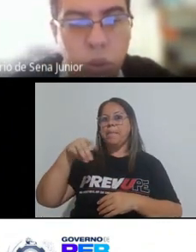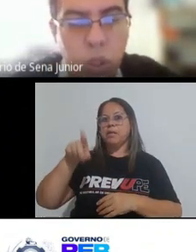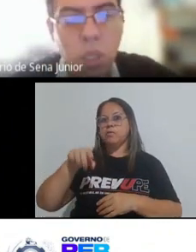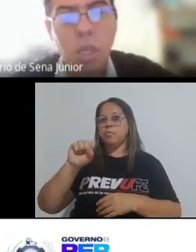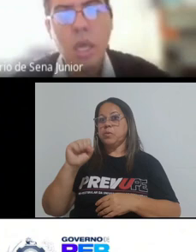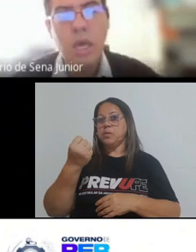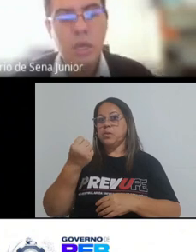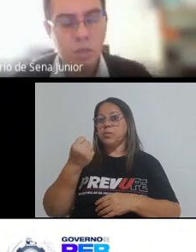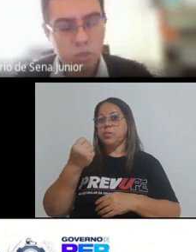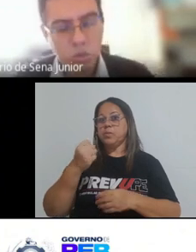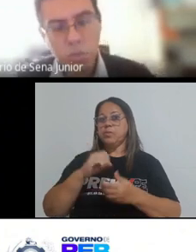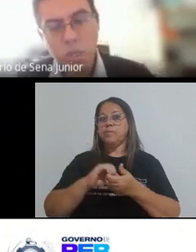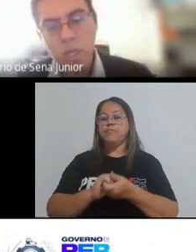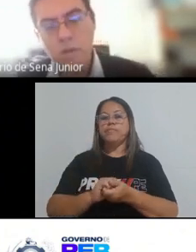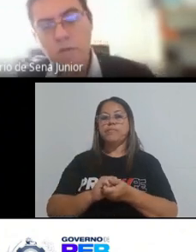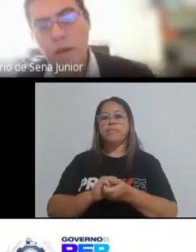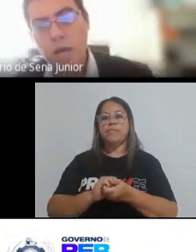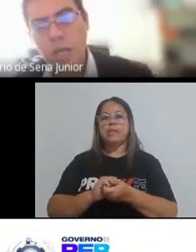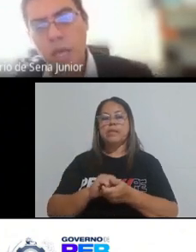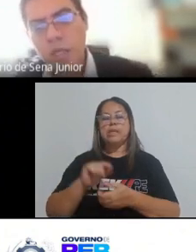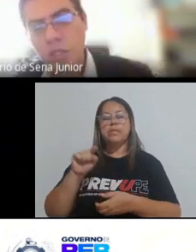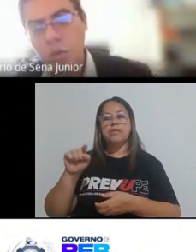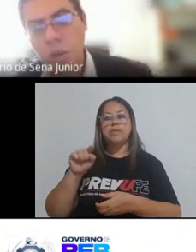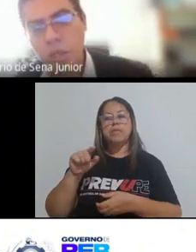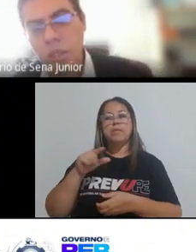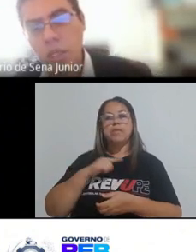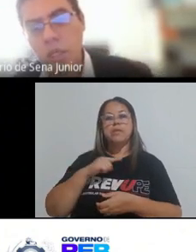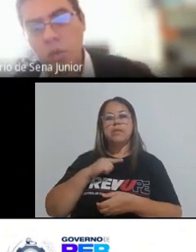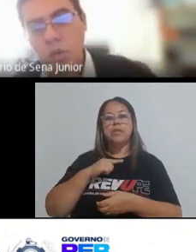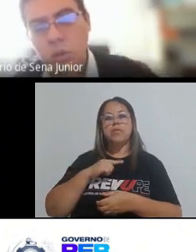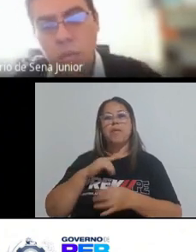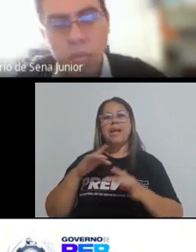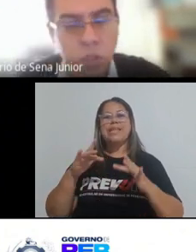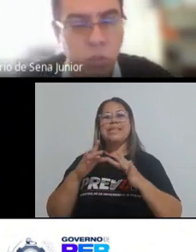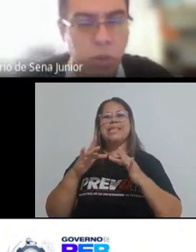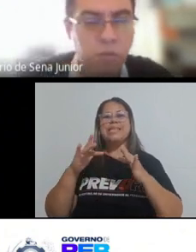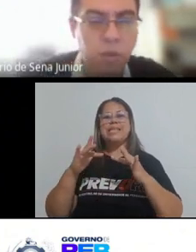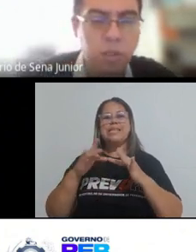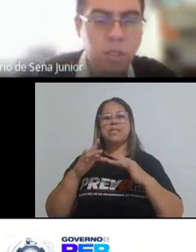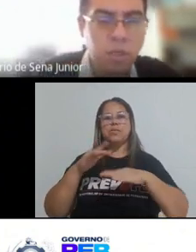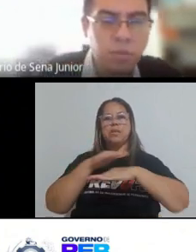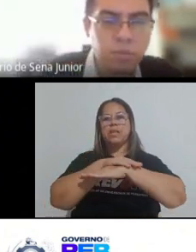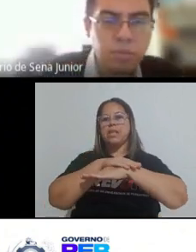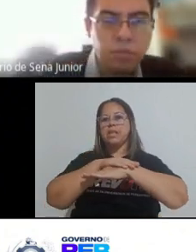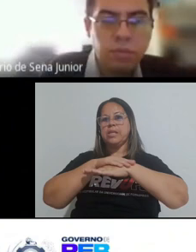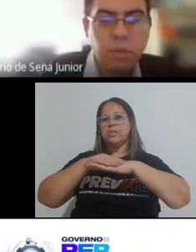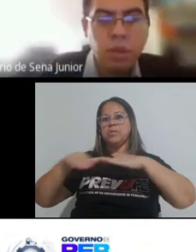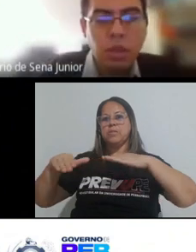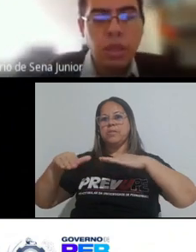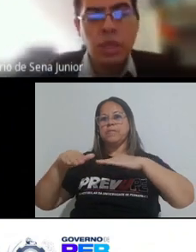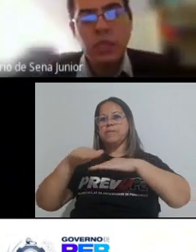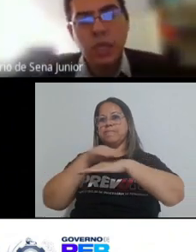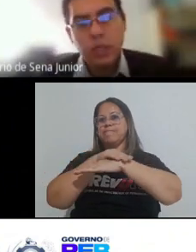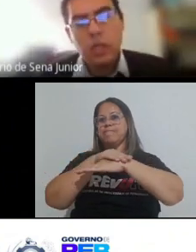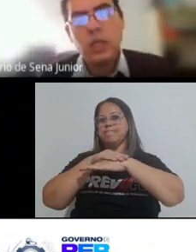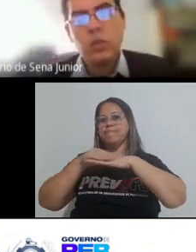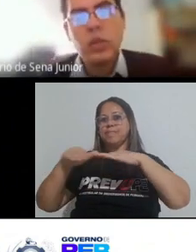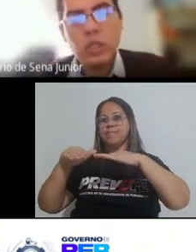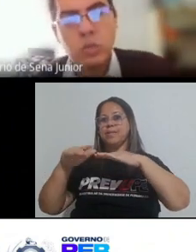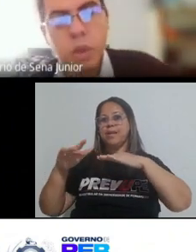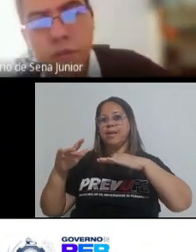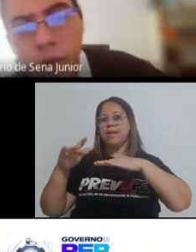segundo, sobre ele vai agir o atrito da superfície, esse